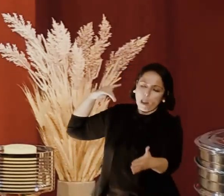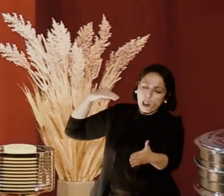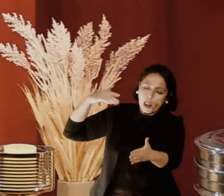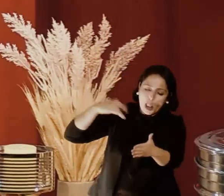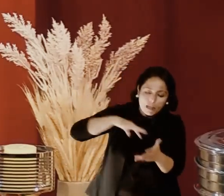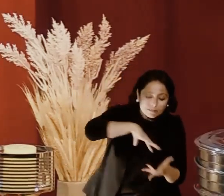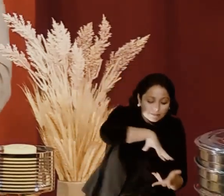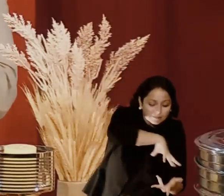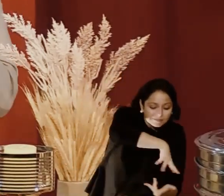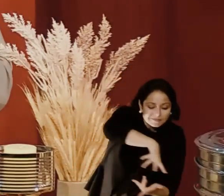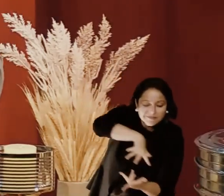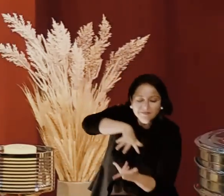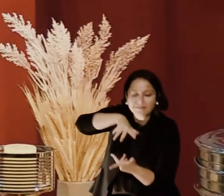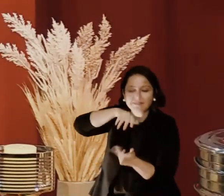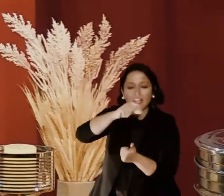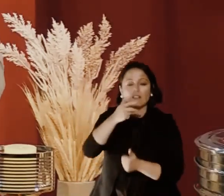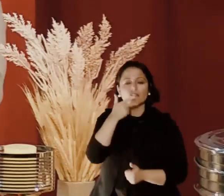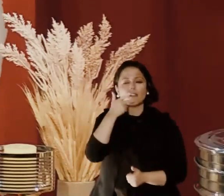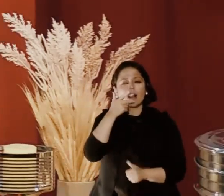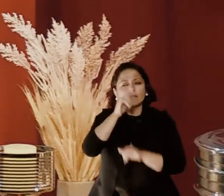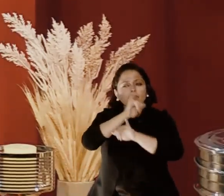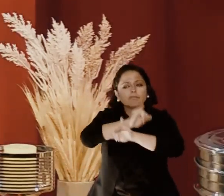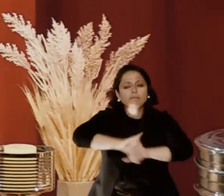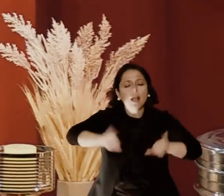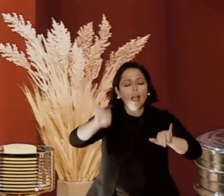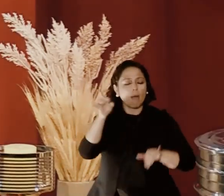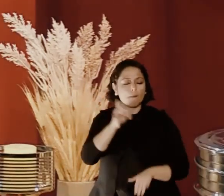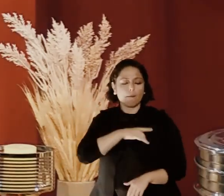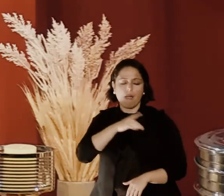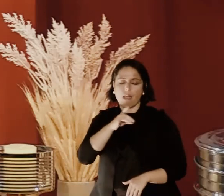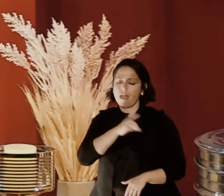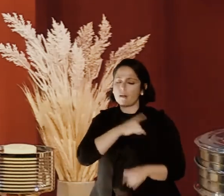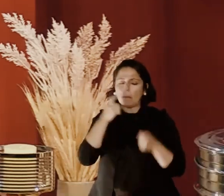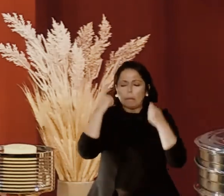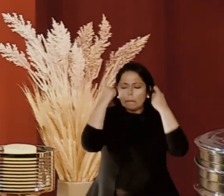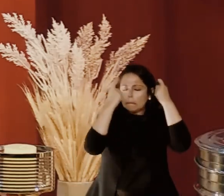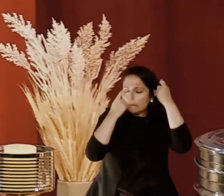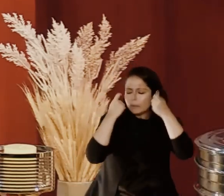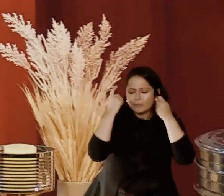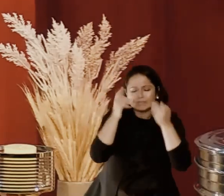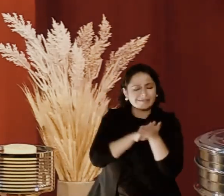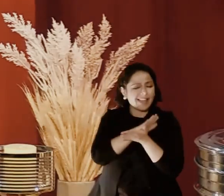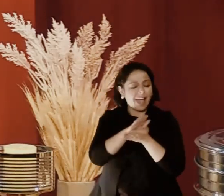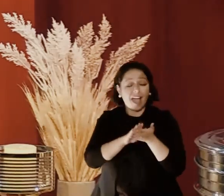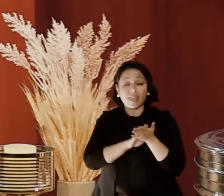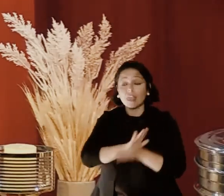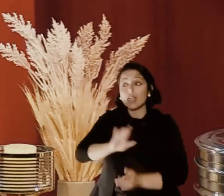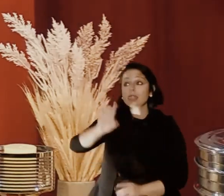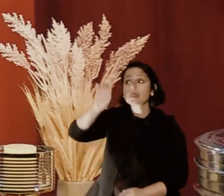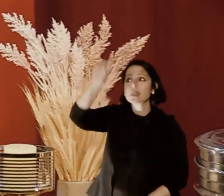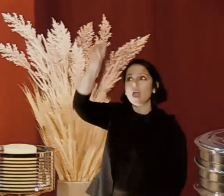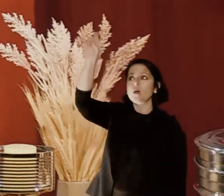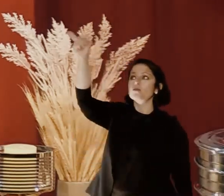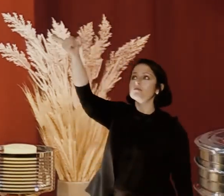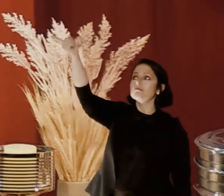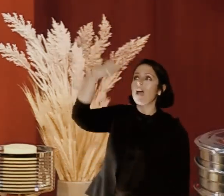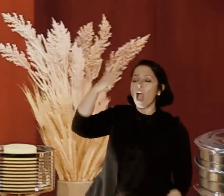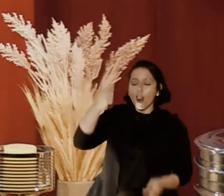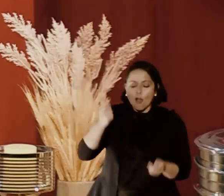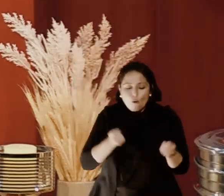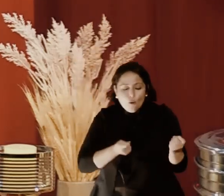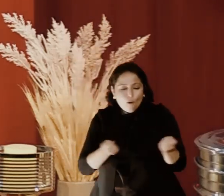dizendo para mim e para você assim: não tema, não se preocupe, eu governo. O Senhor